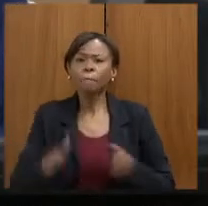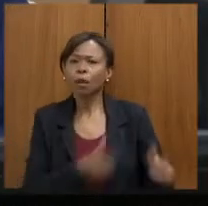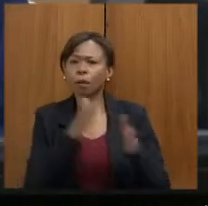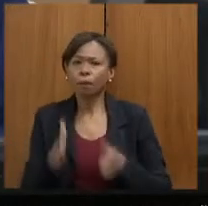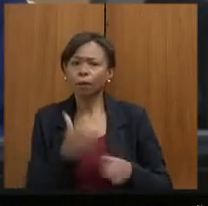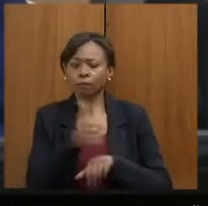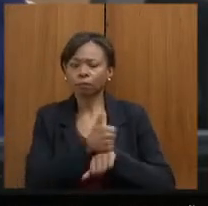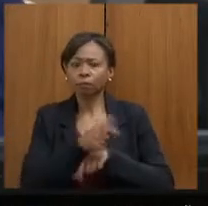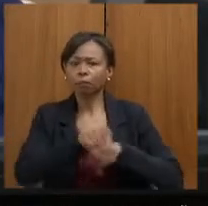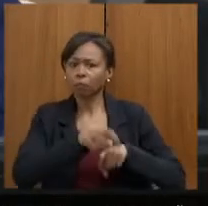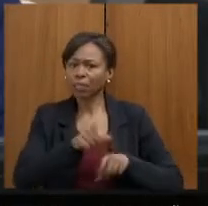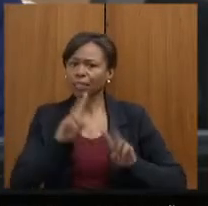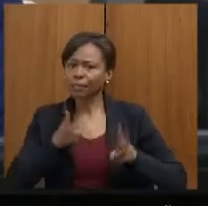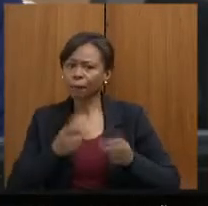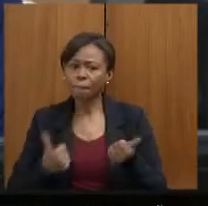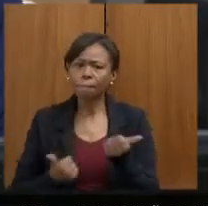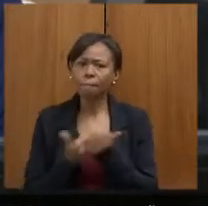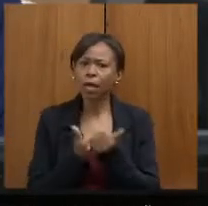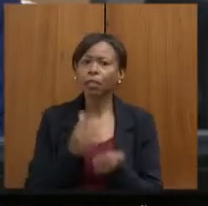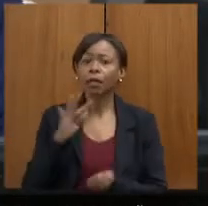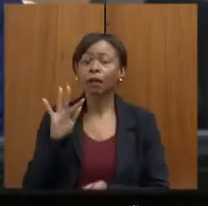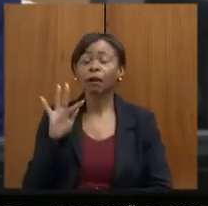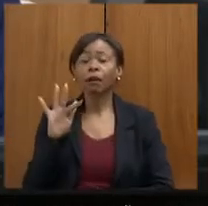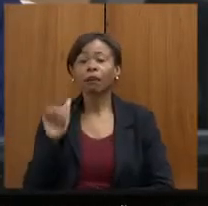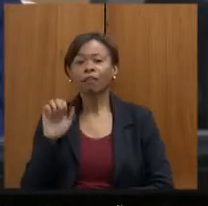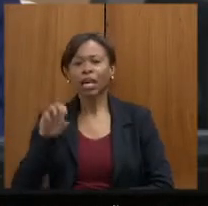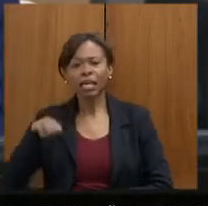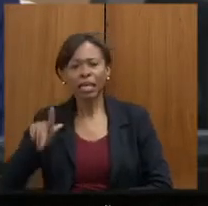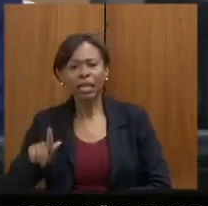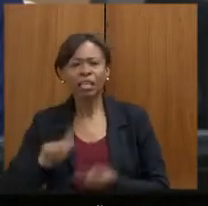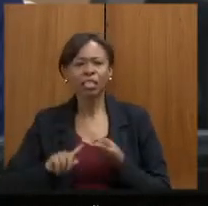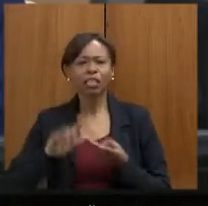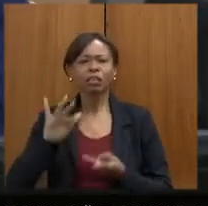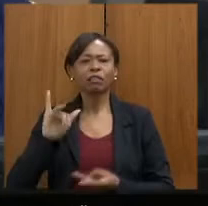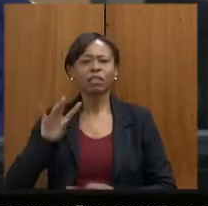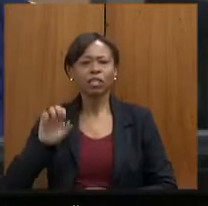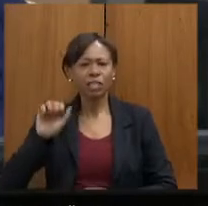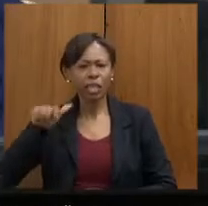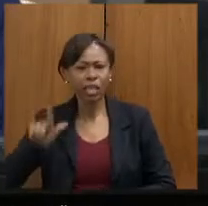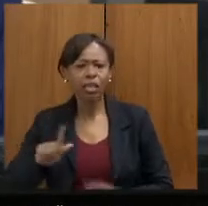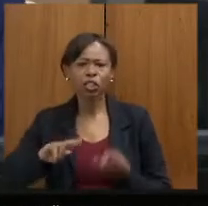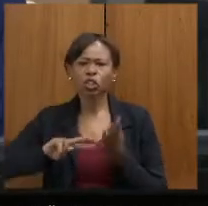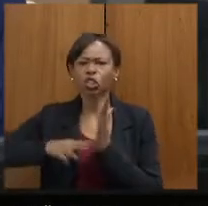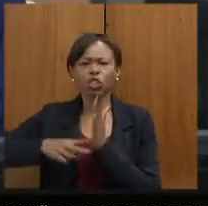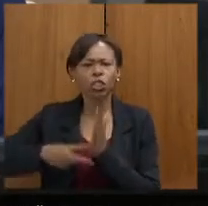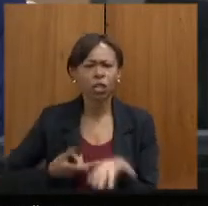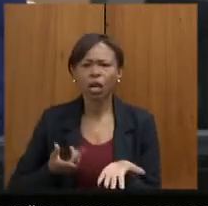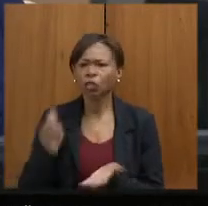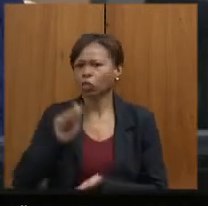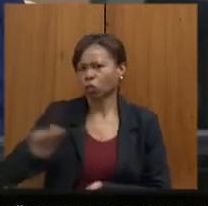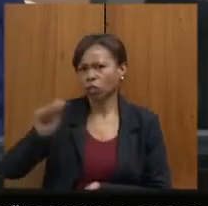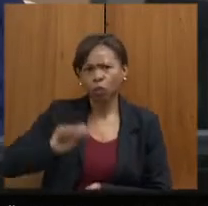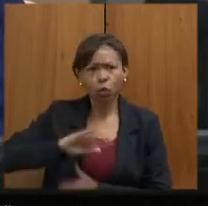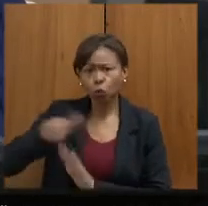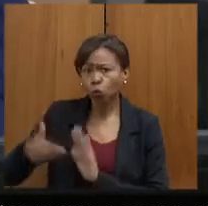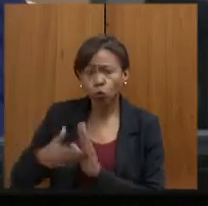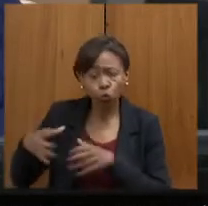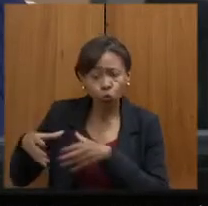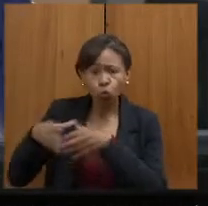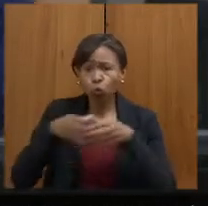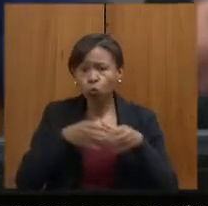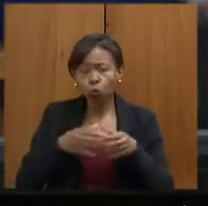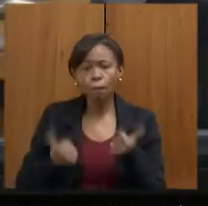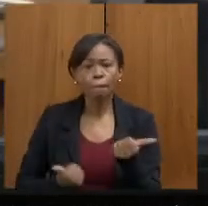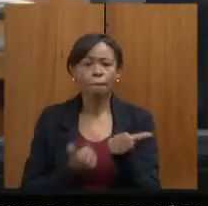está nos apoiando aí através da faemg através da fiemg através dos sindicatos através das associações é diálogo